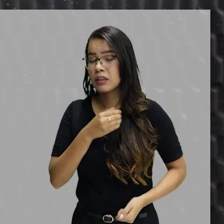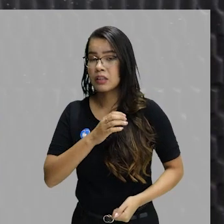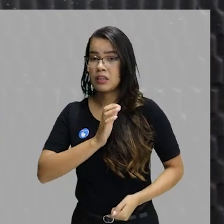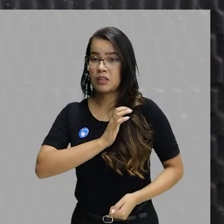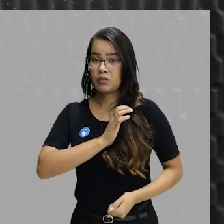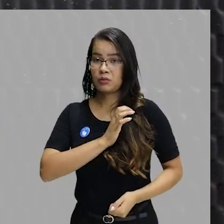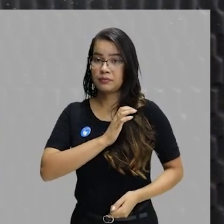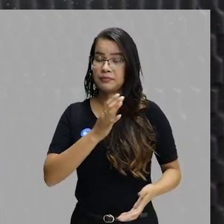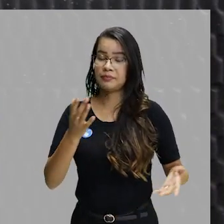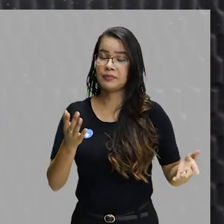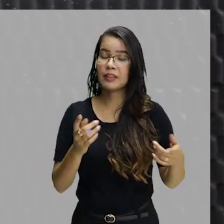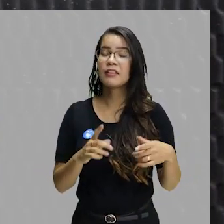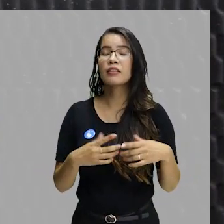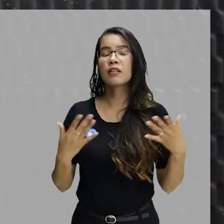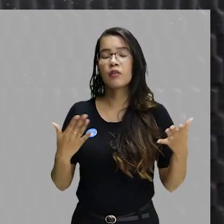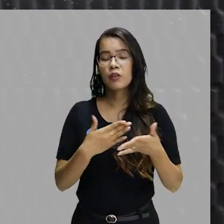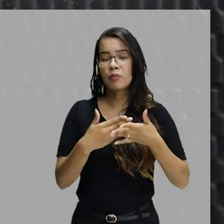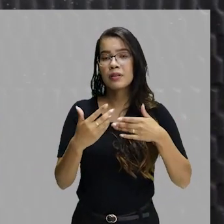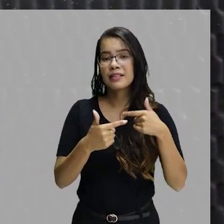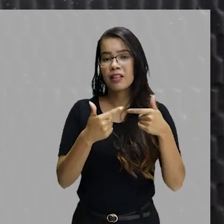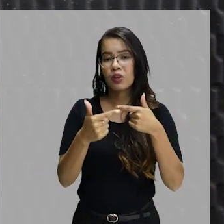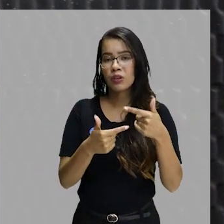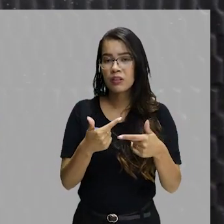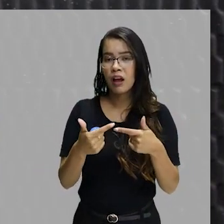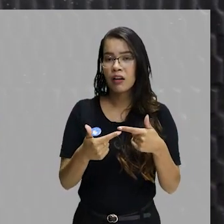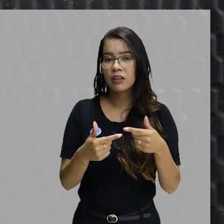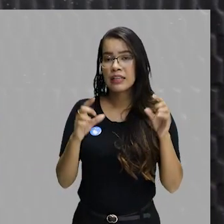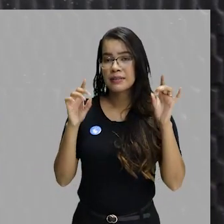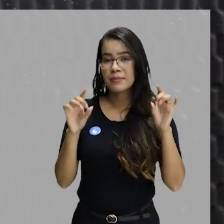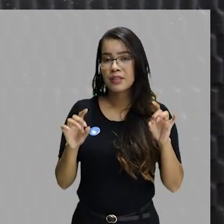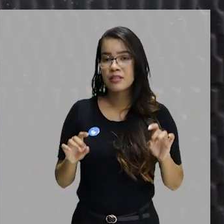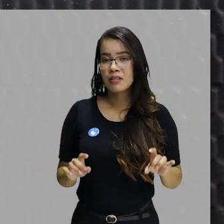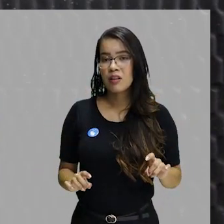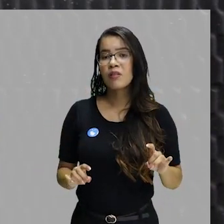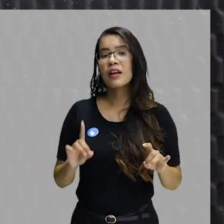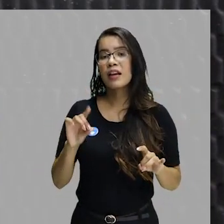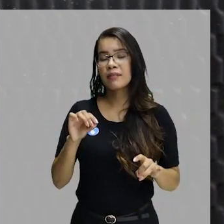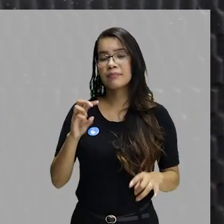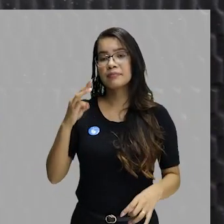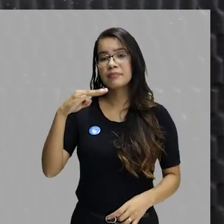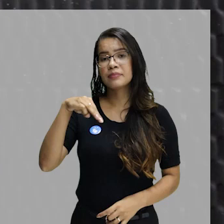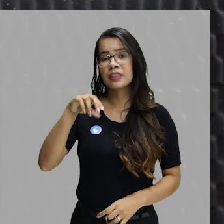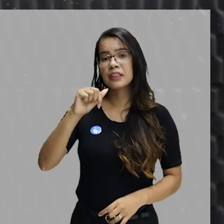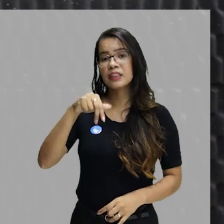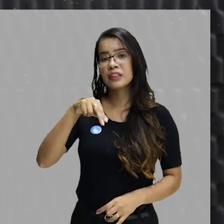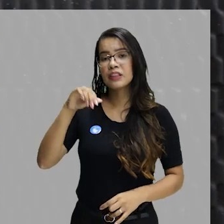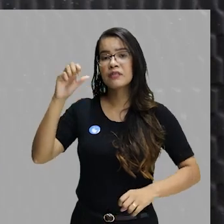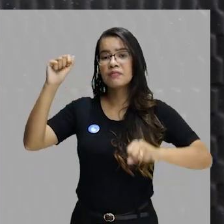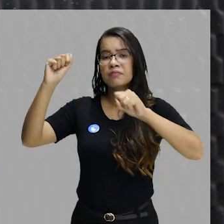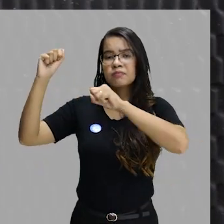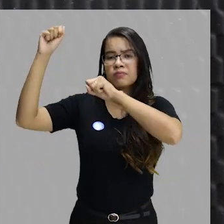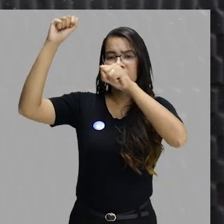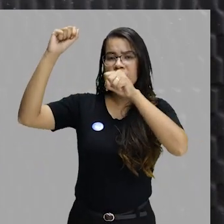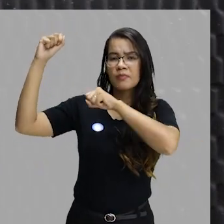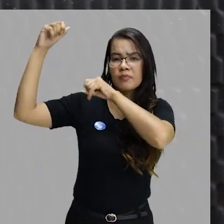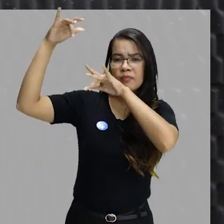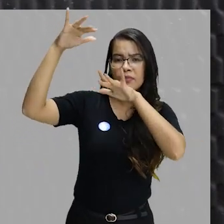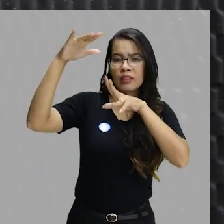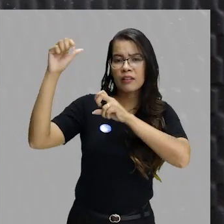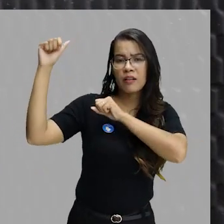dos plebeus vão ser as manifestações grevistas. Mas eles abandonam Roma, eles deixam